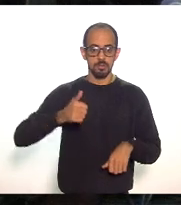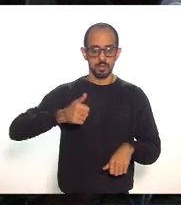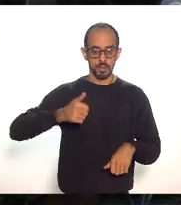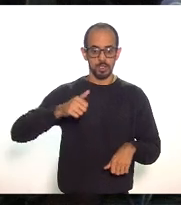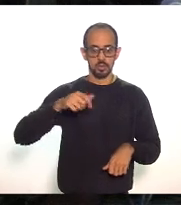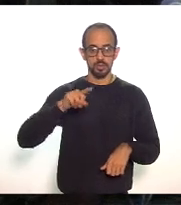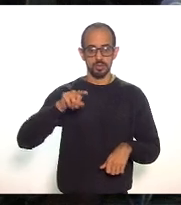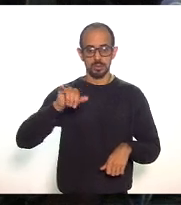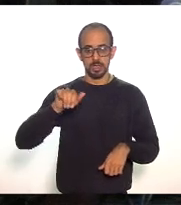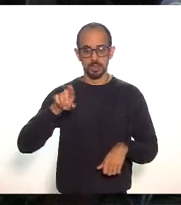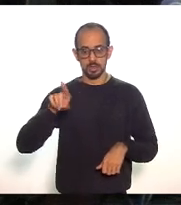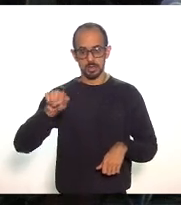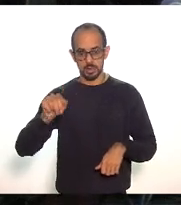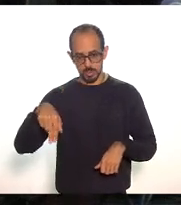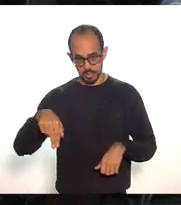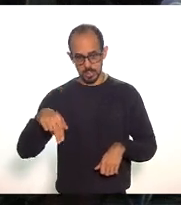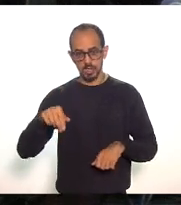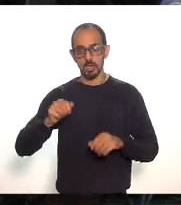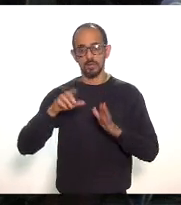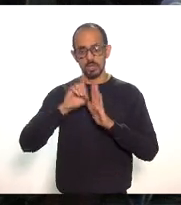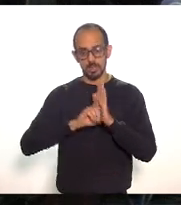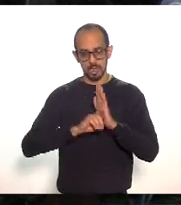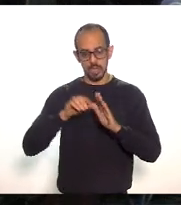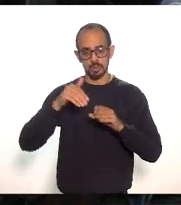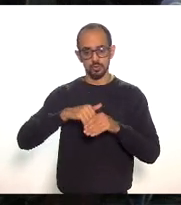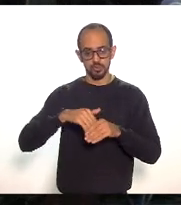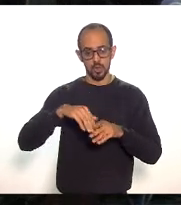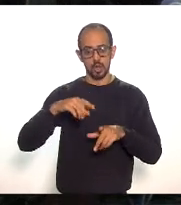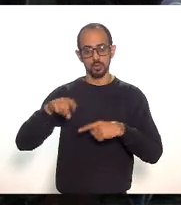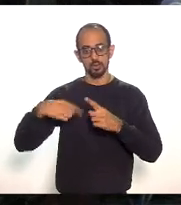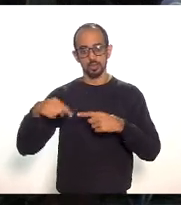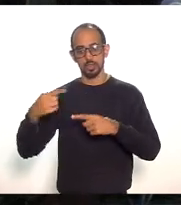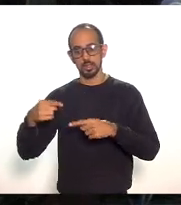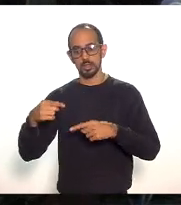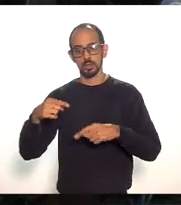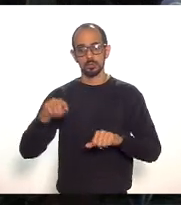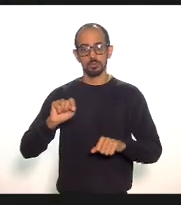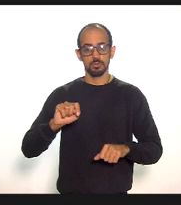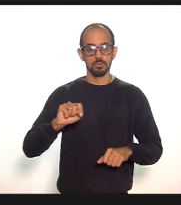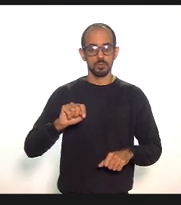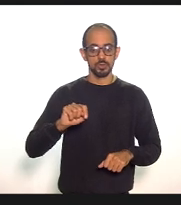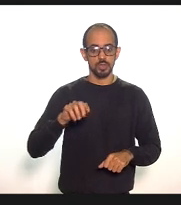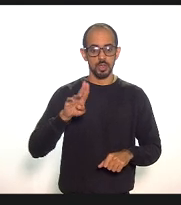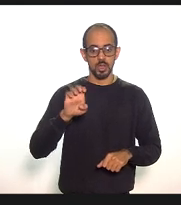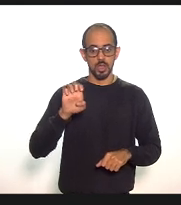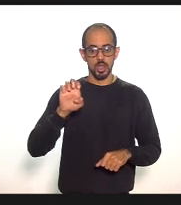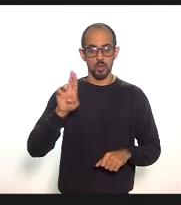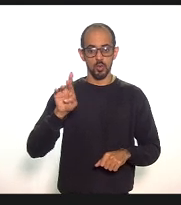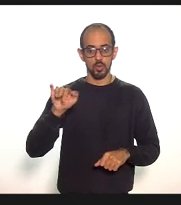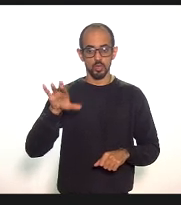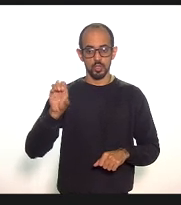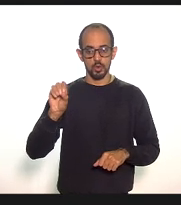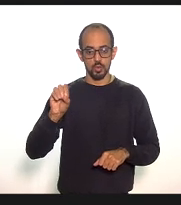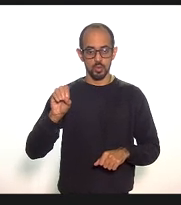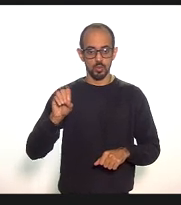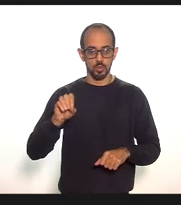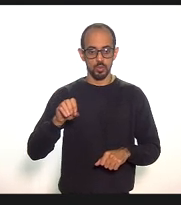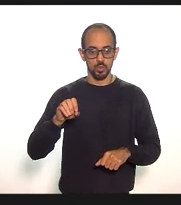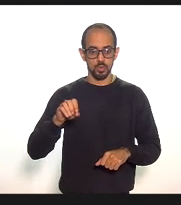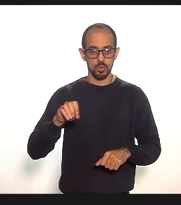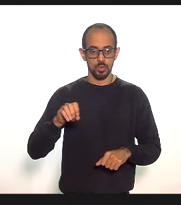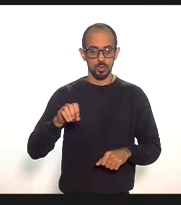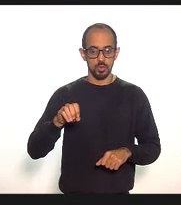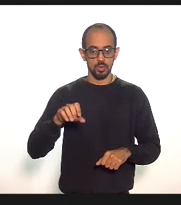declara voto, deputado Eurico declara voto, depois a Renata faz a questão. Rodrigo Amorim, declaração de voto também do projeto do Tomate,